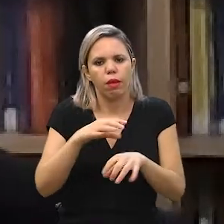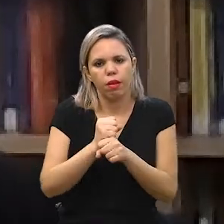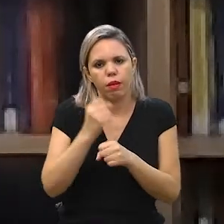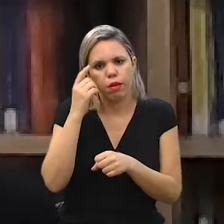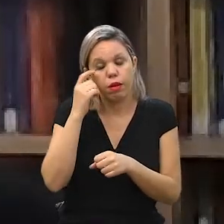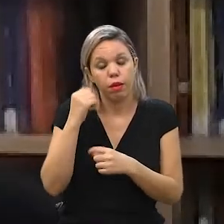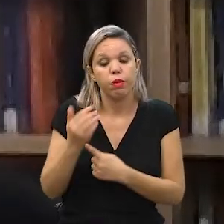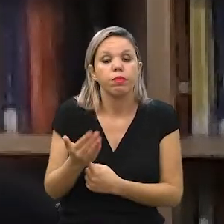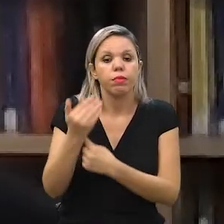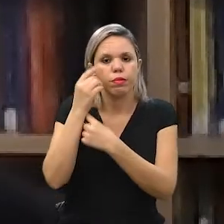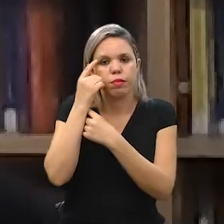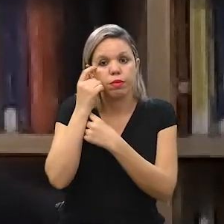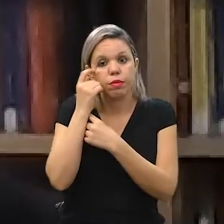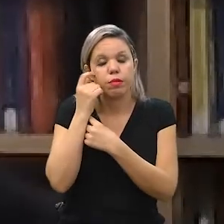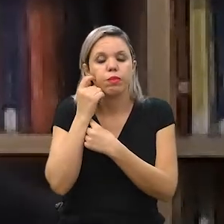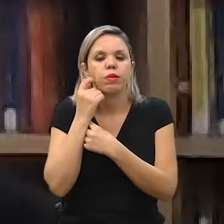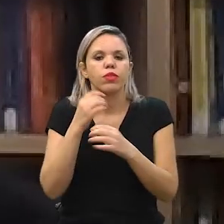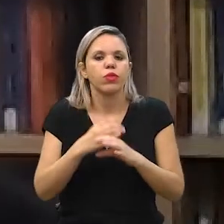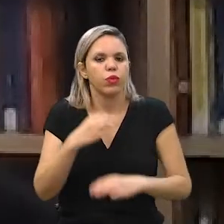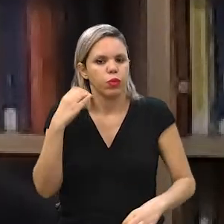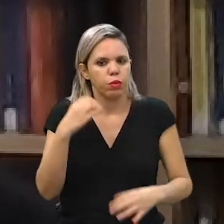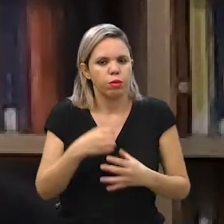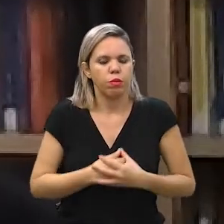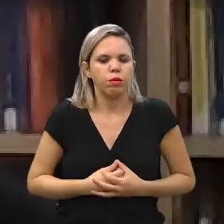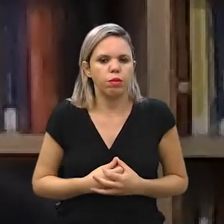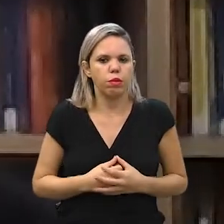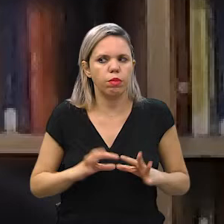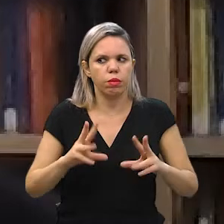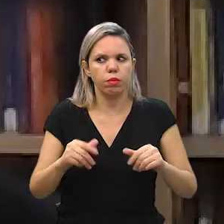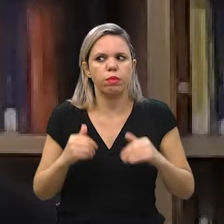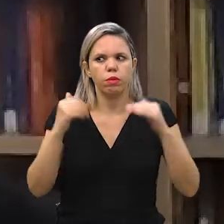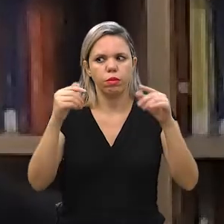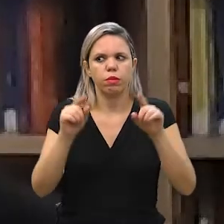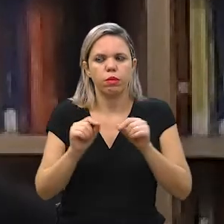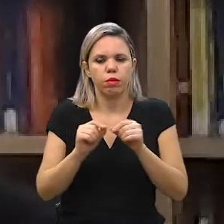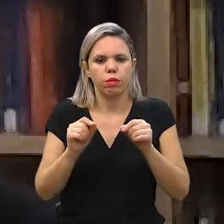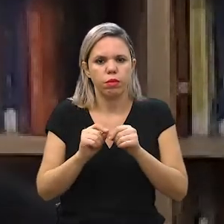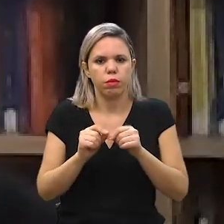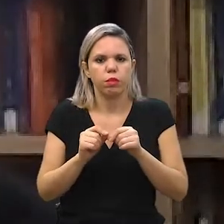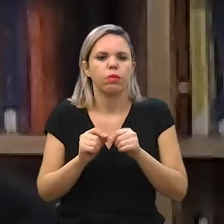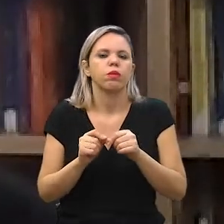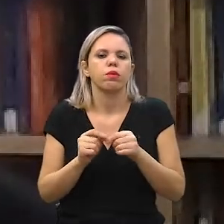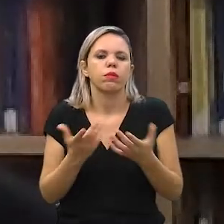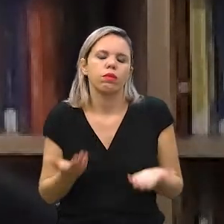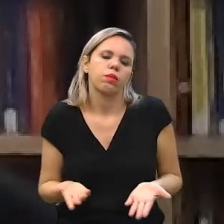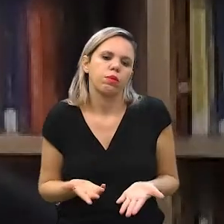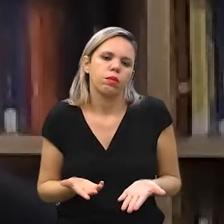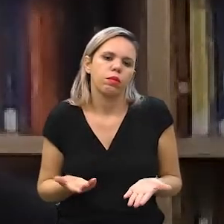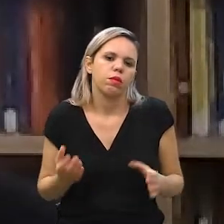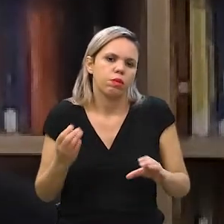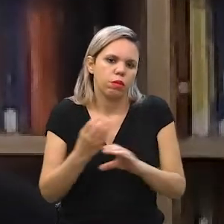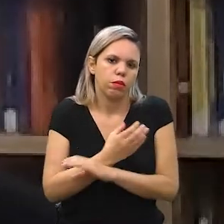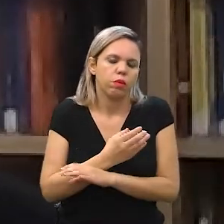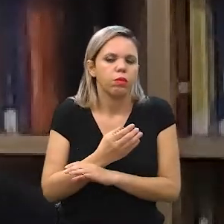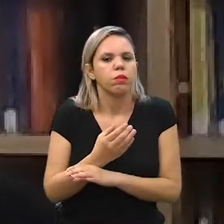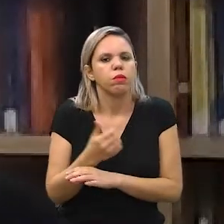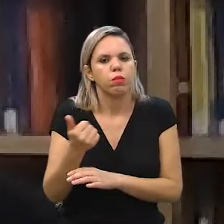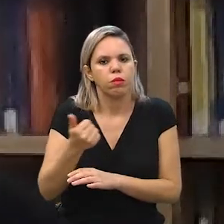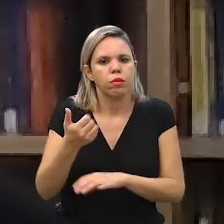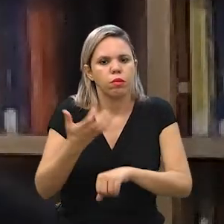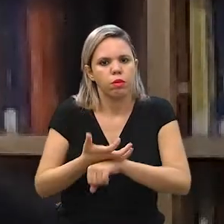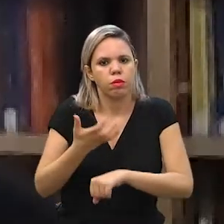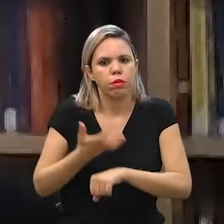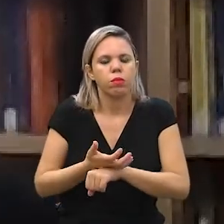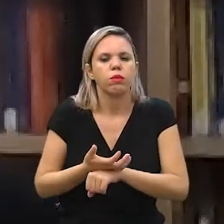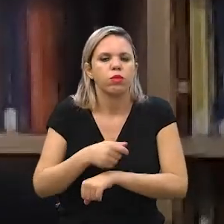Nas tecnologias, né, na engenharia, sobretudo, toda a engenharia ela é pautada no cálculo diferencial integral, né? Que é uma das primeiras matérias